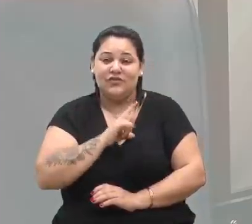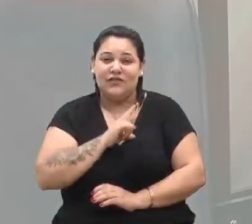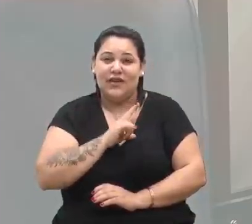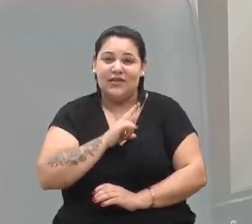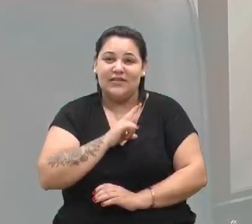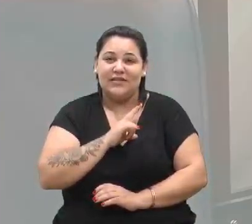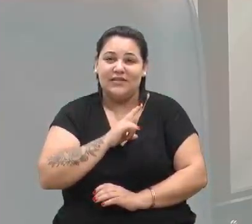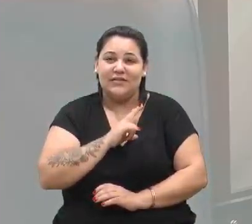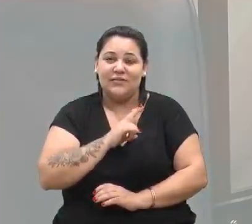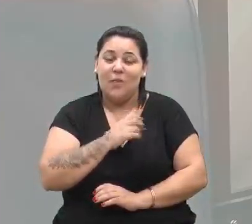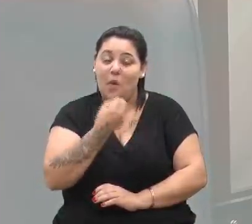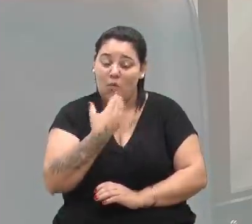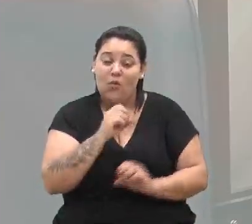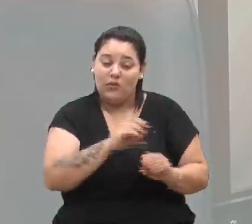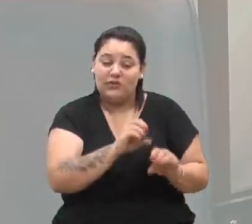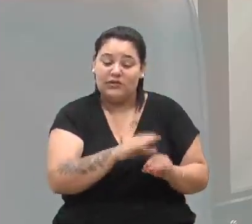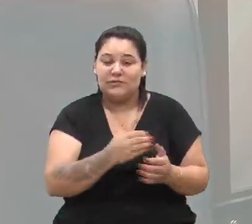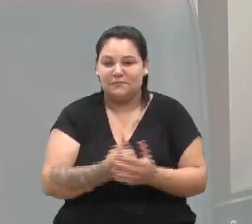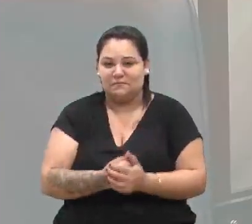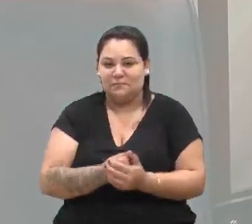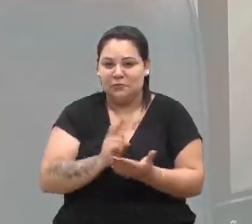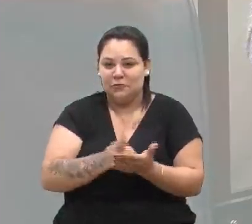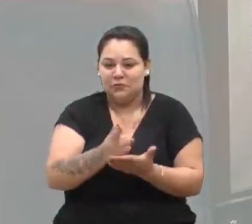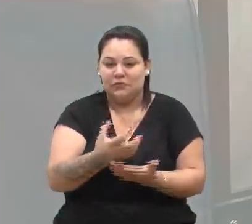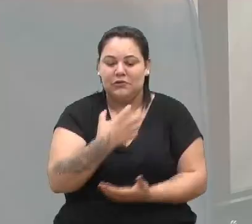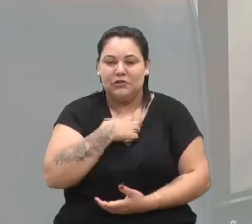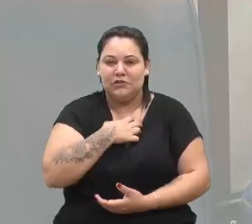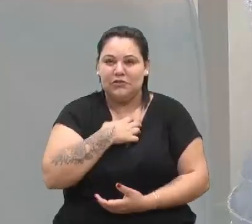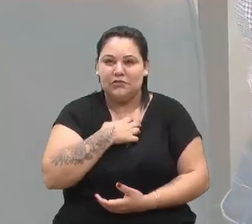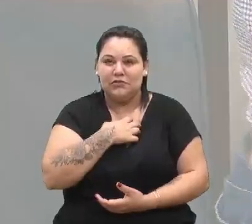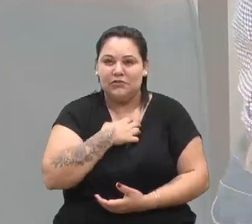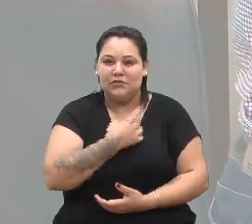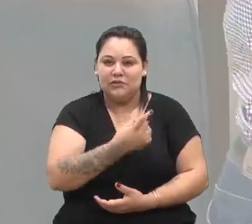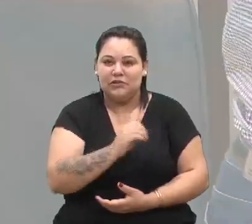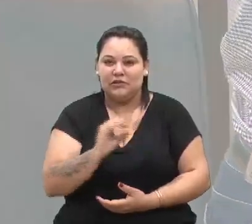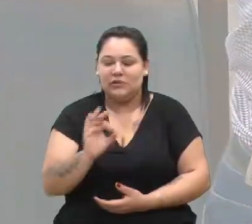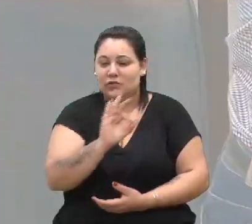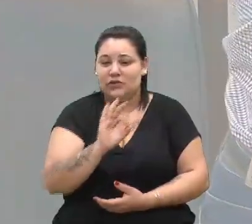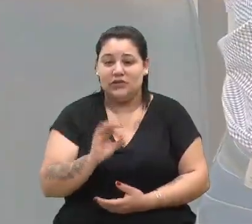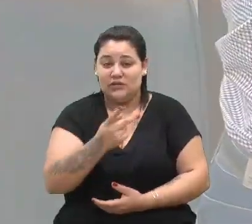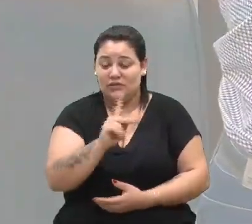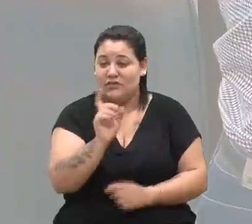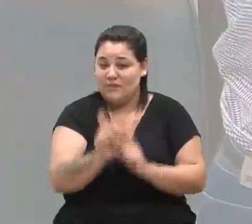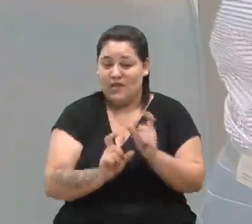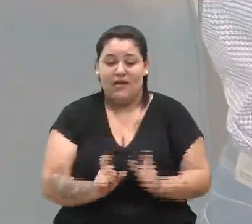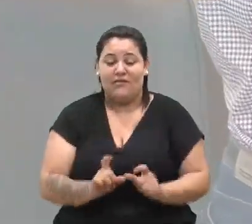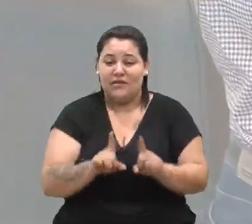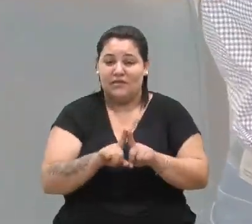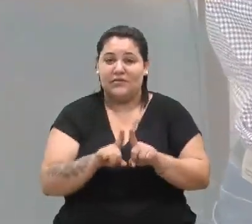dura. Então, continue assim, assina embaixo 100% das suas palavras lá.